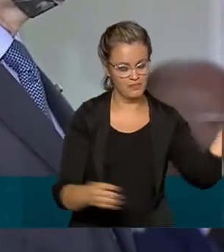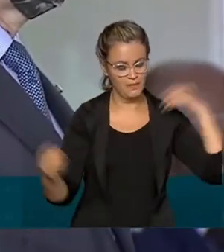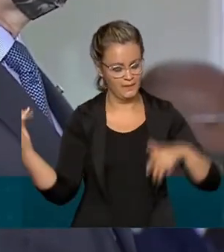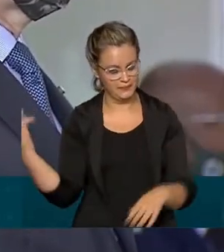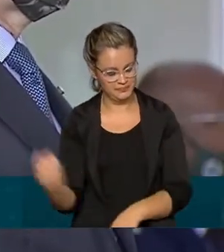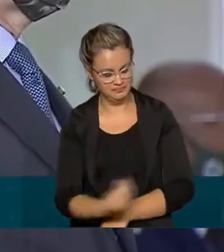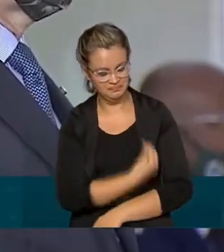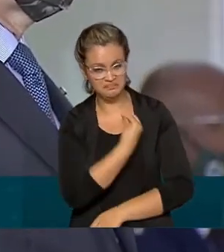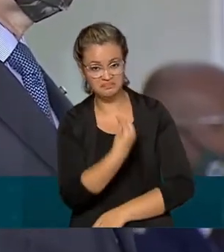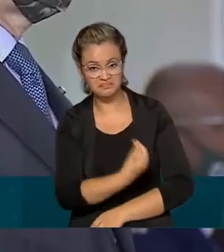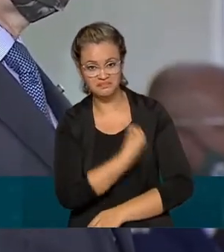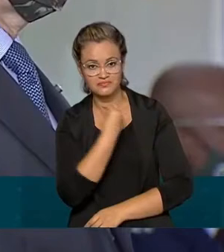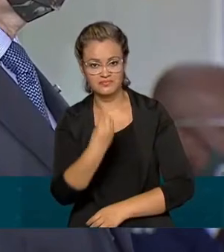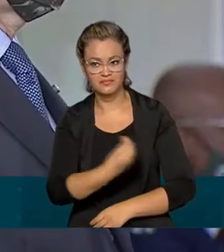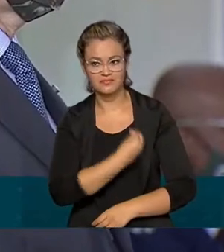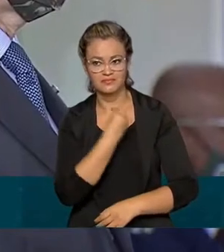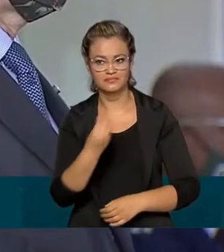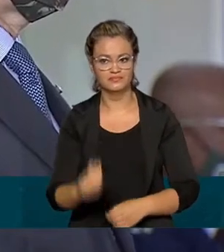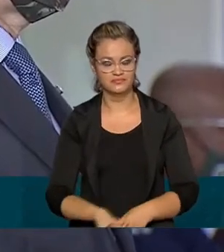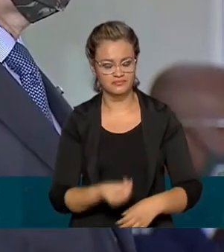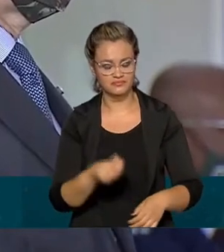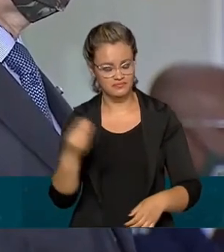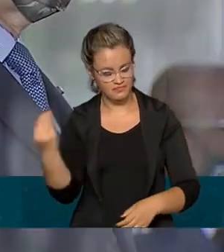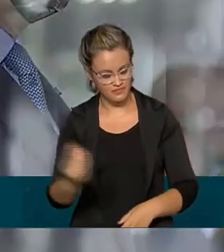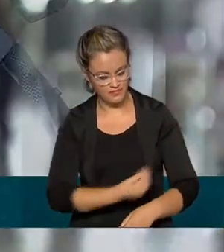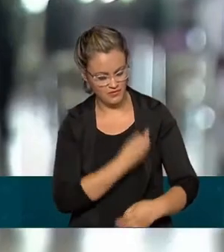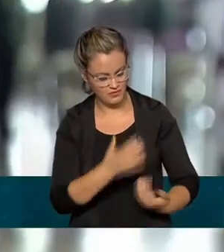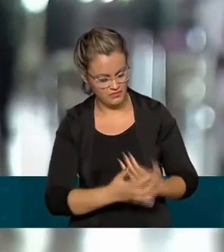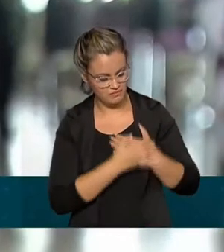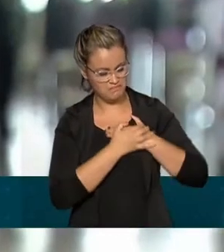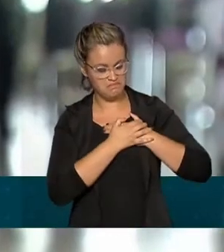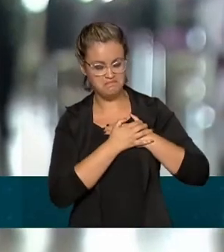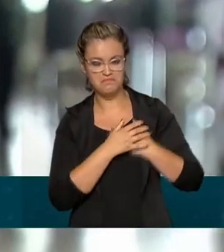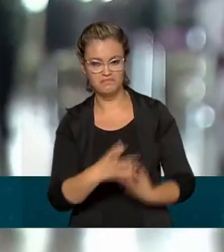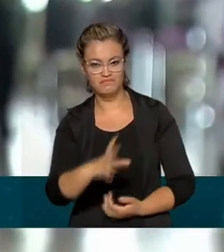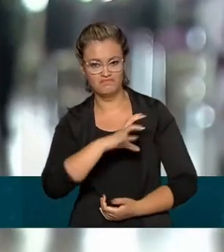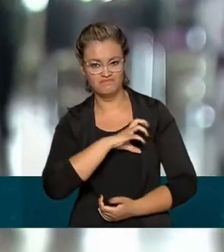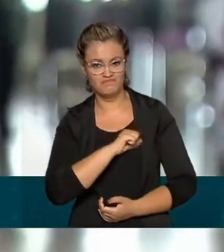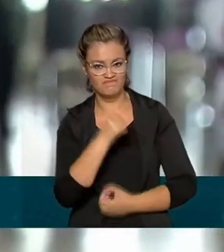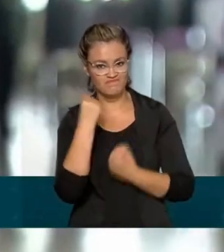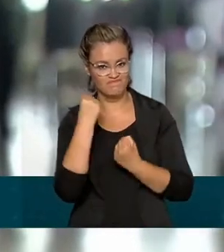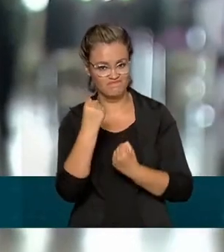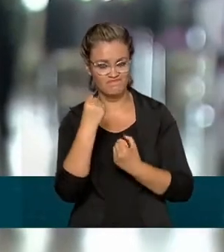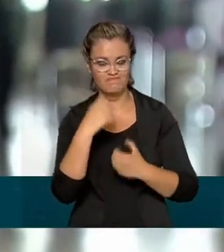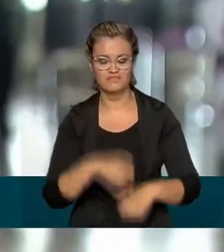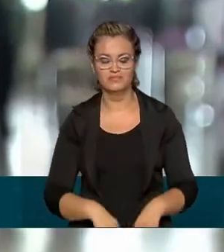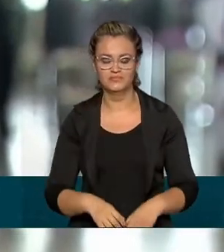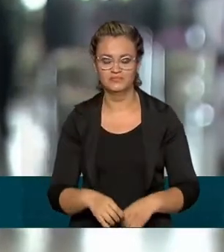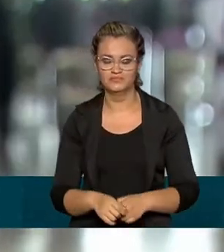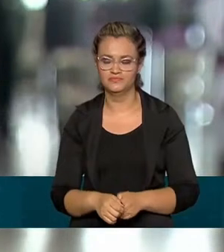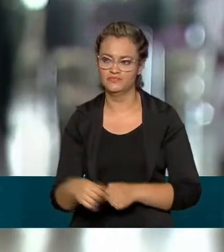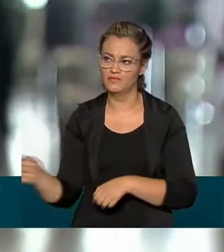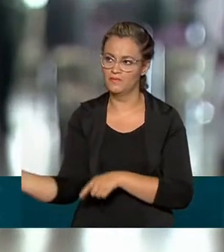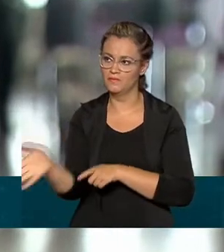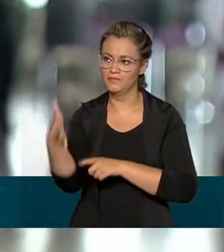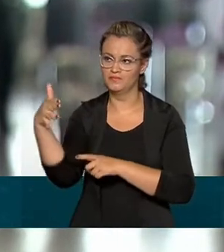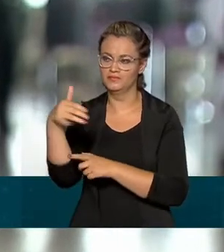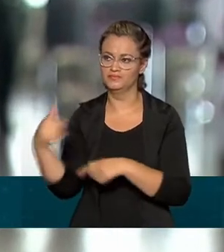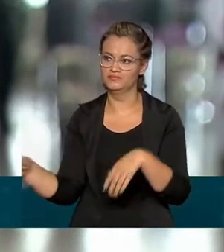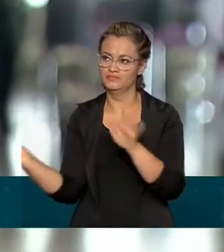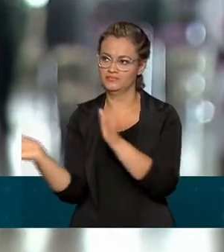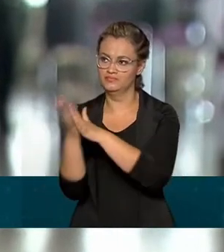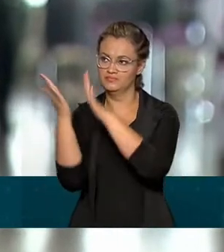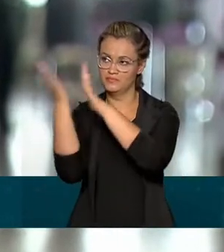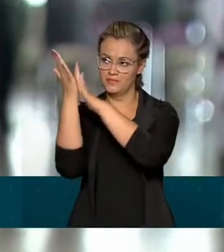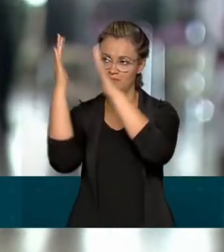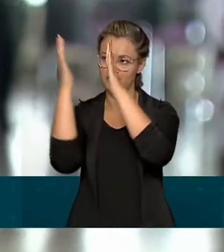nossos bosques têm mais vida. Nossa vida no teu seio mais amores. Ó